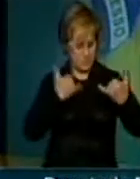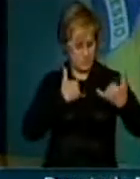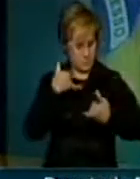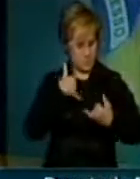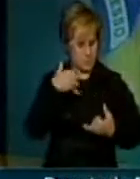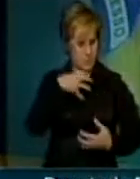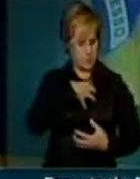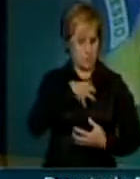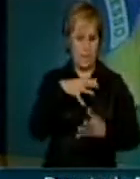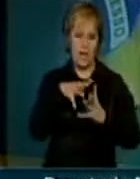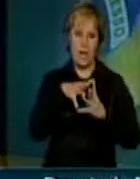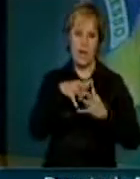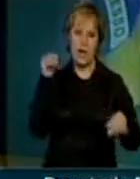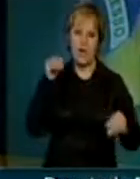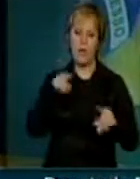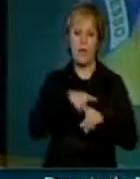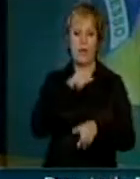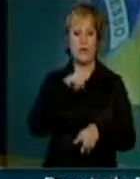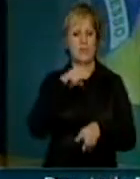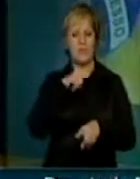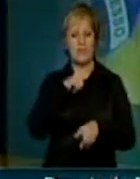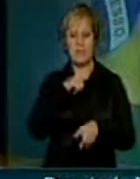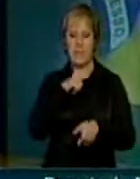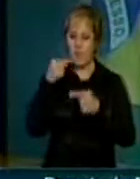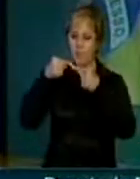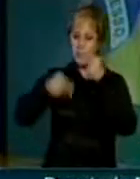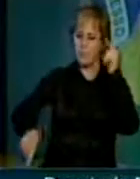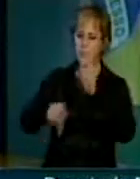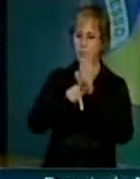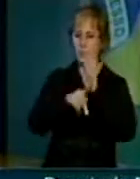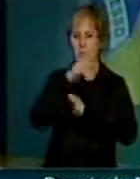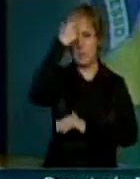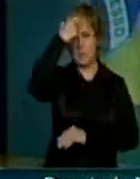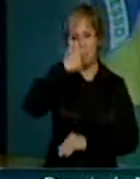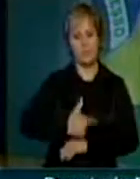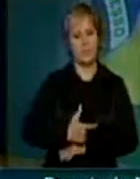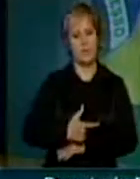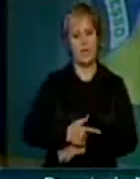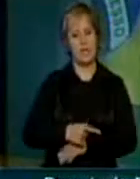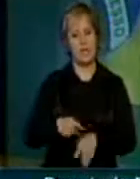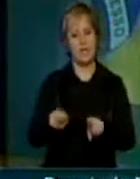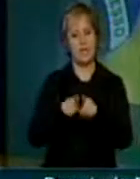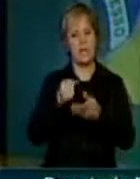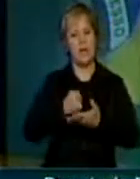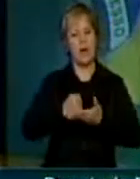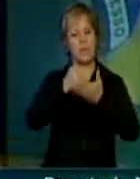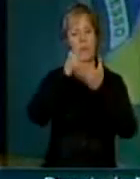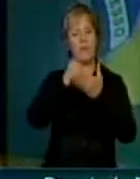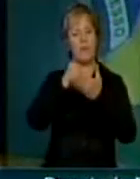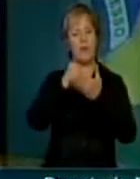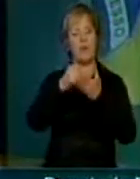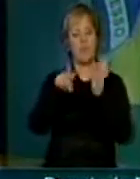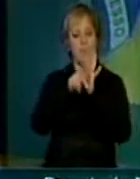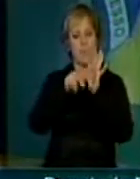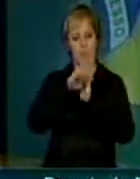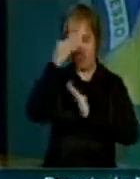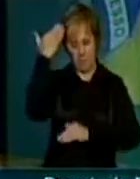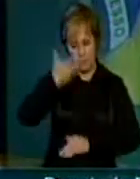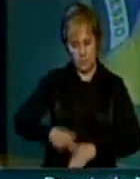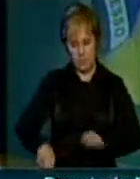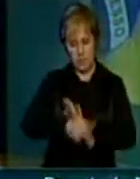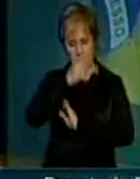que fere a construção plena da cidadania e a construção plena da própria